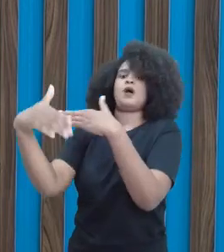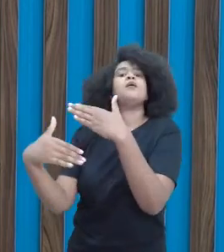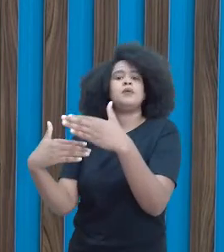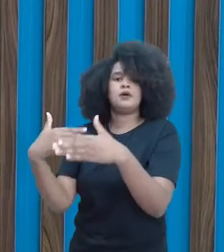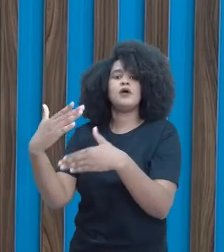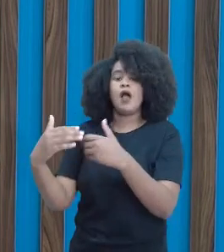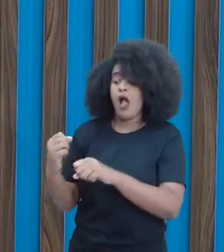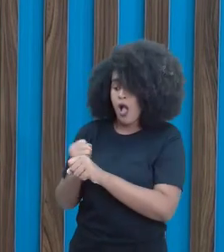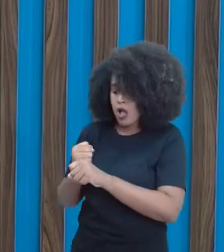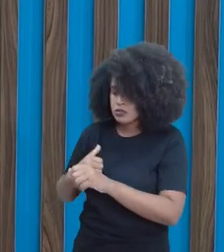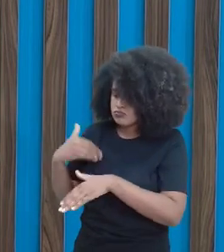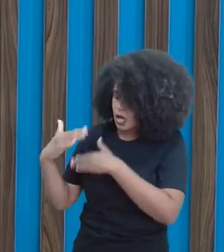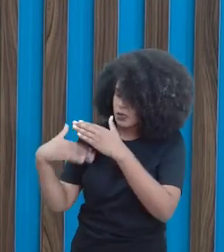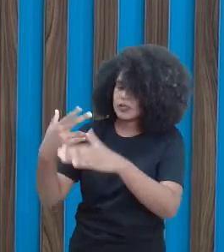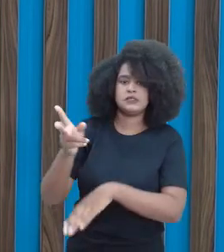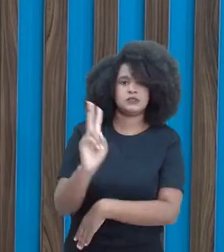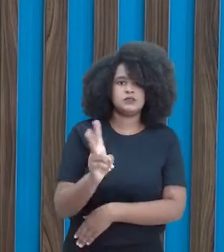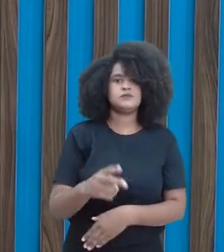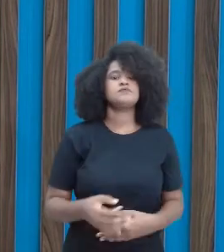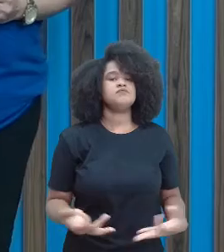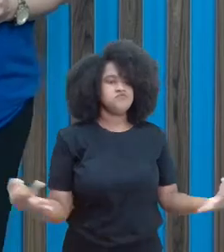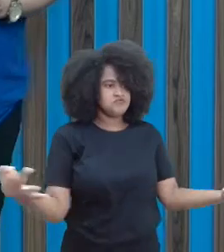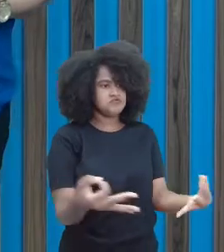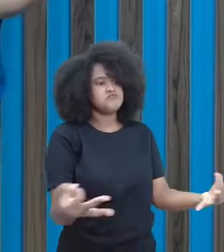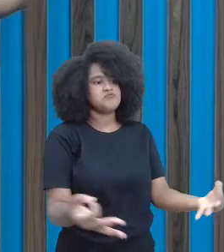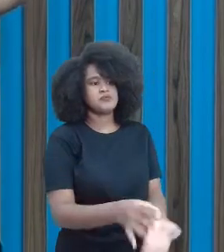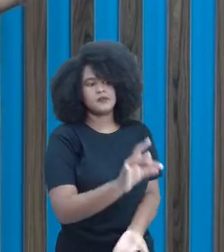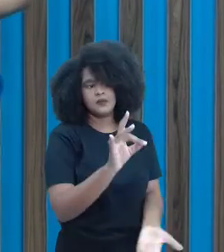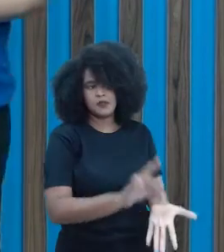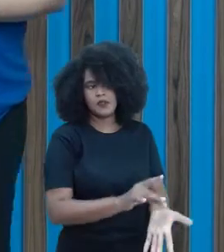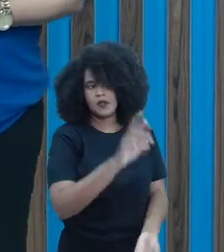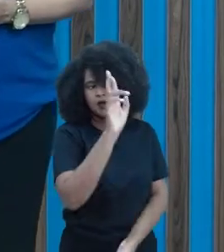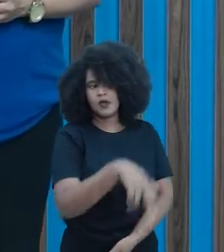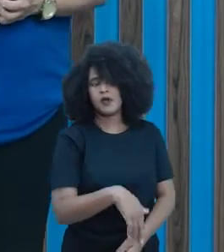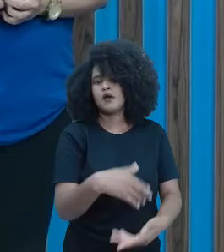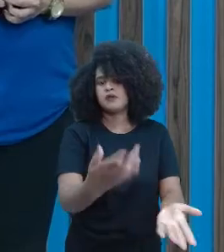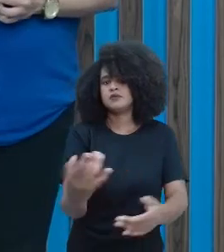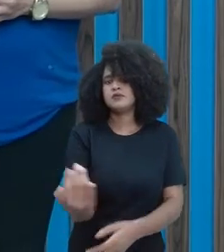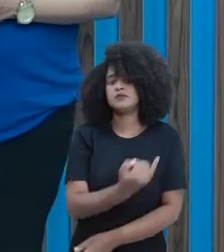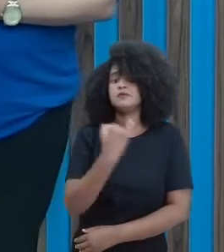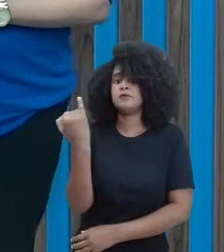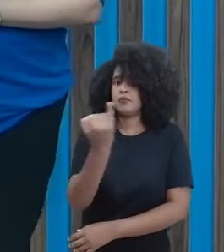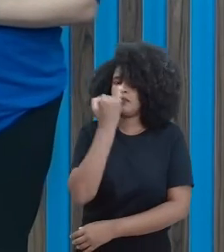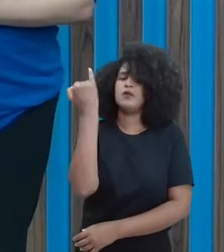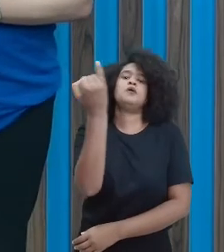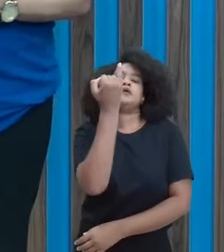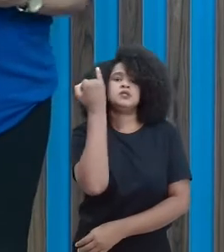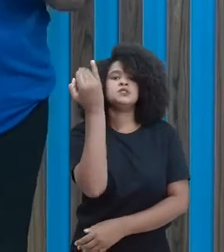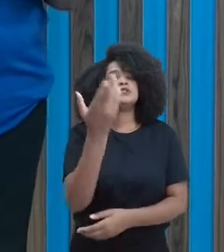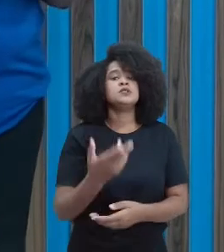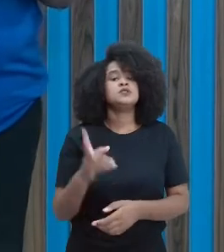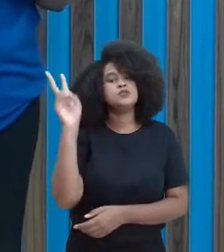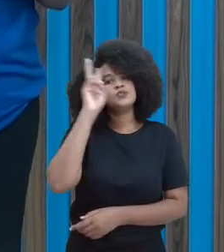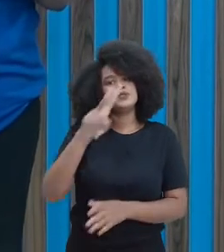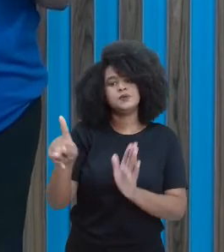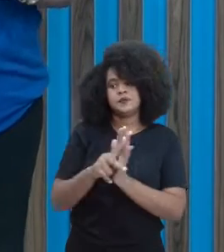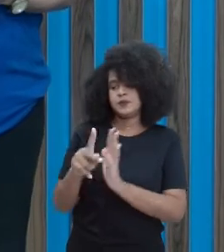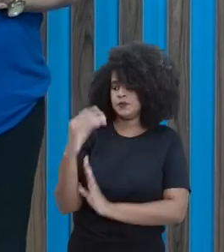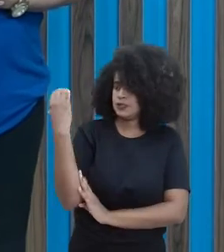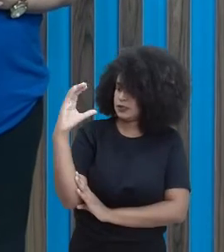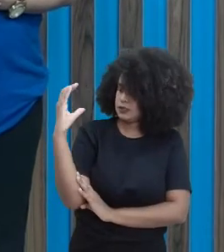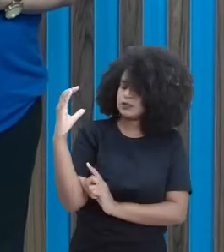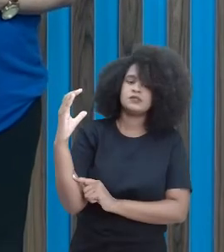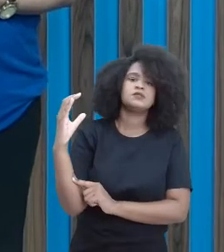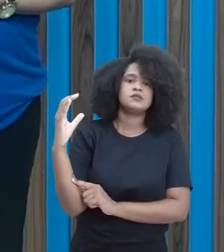medida que os anos vão se passando. Perfeito, professora. É isso aí. Super importante, né? Essa história da ciência